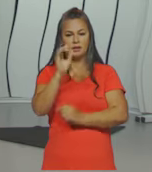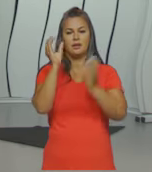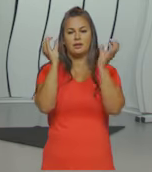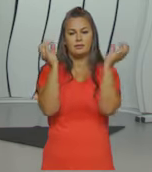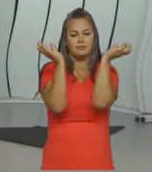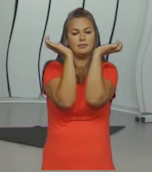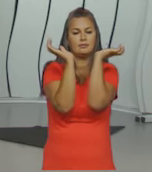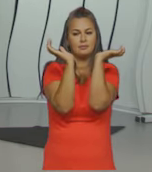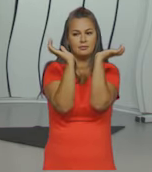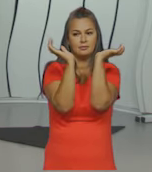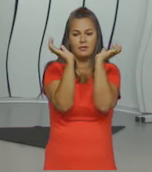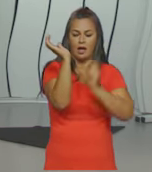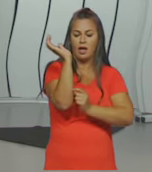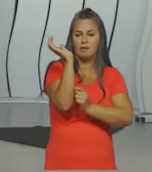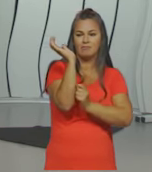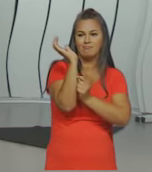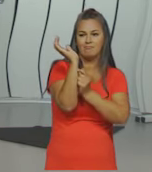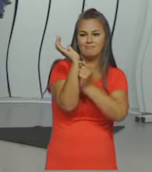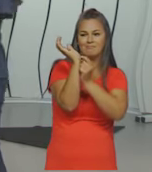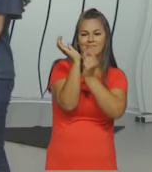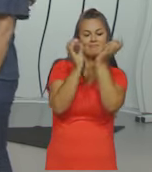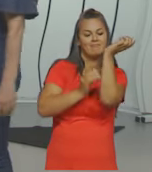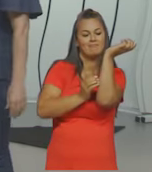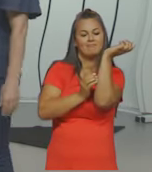desenvolver então o bebê.